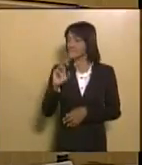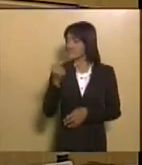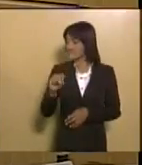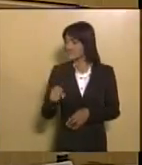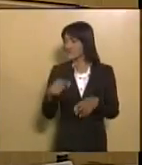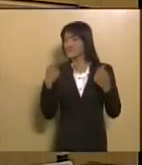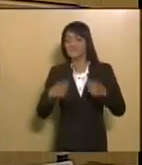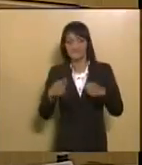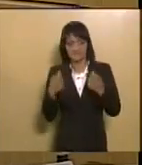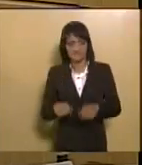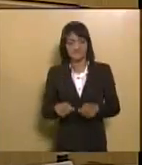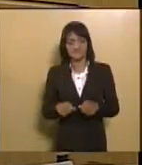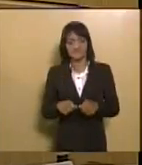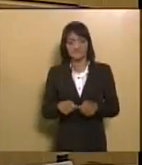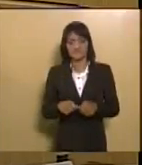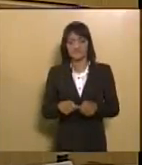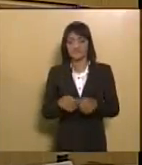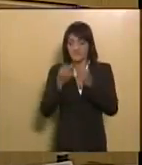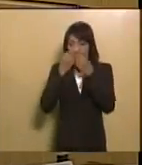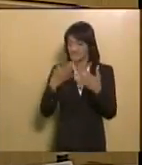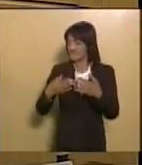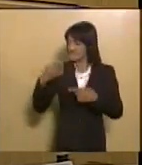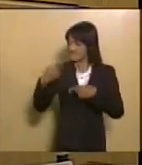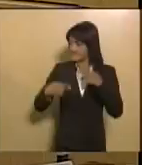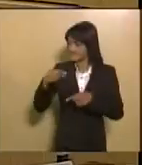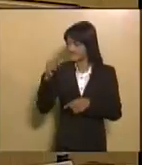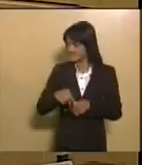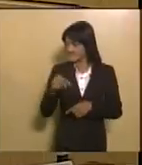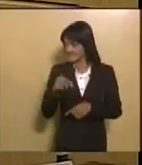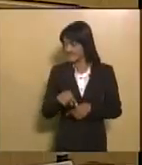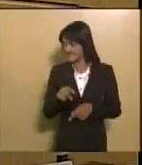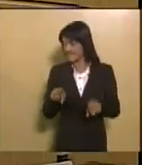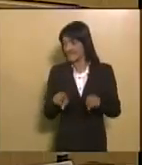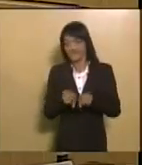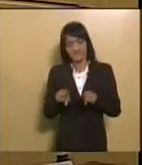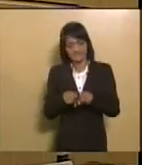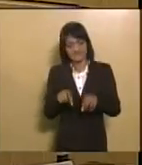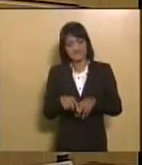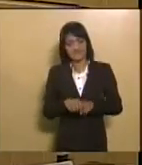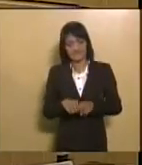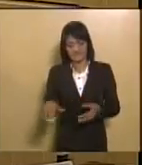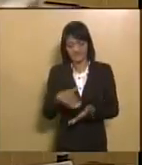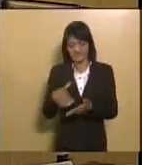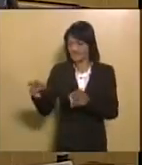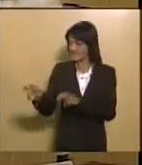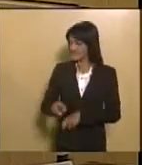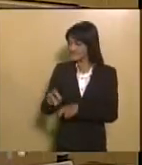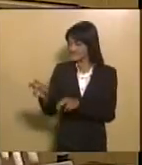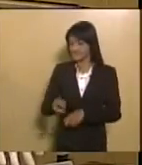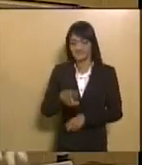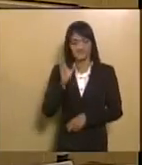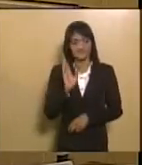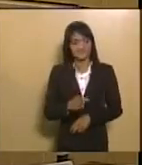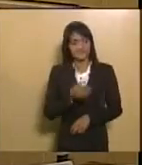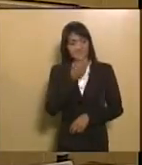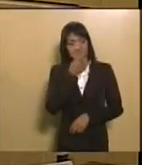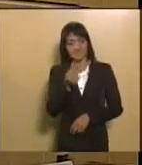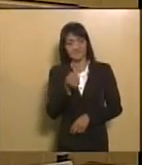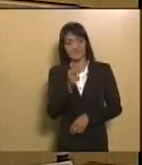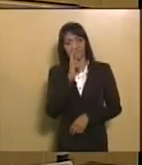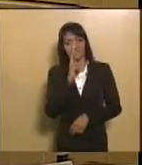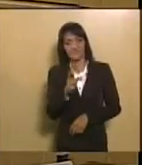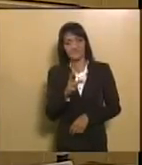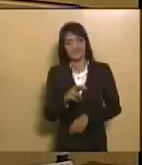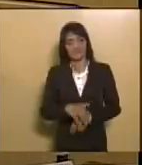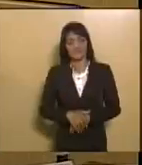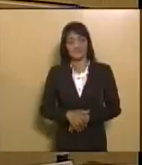precisam ser muito bem debatidos nessa casa, inclusive o secretário da Fazenda, que já no jornal respondeu